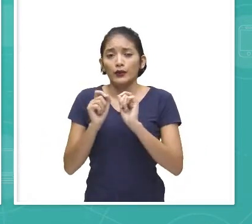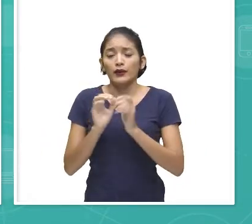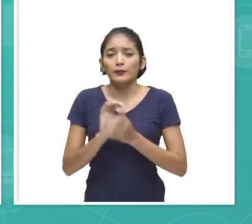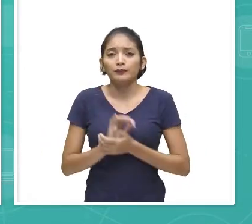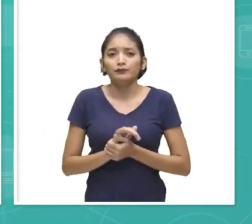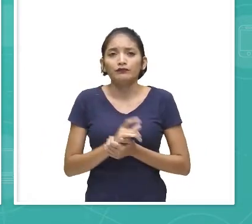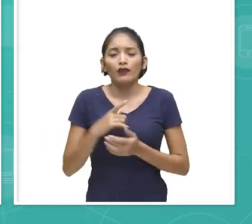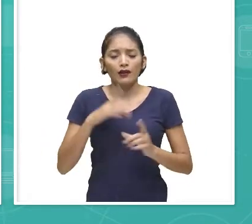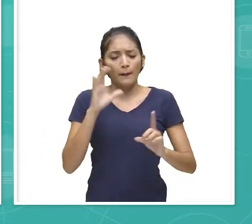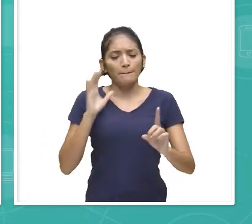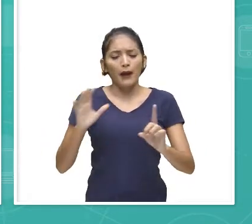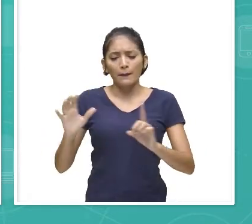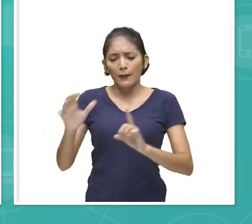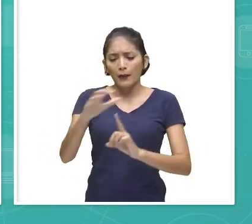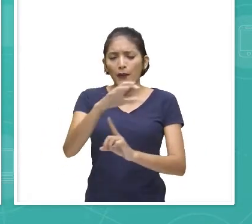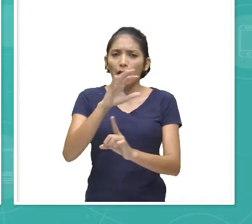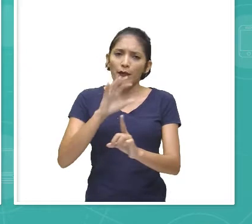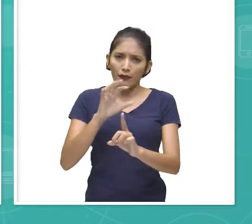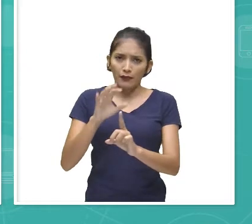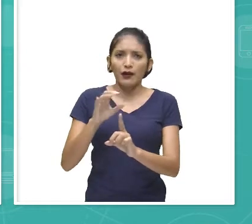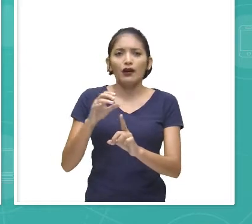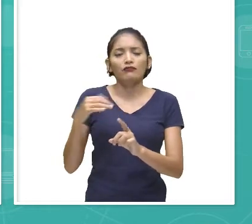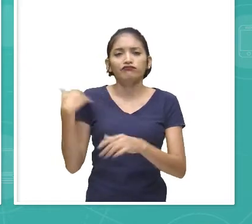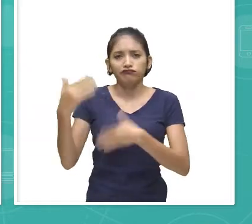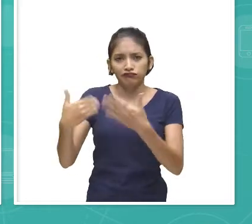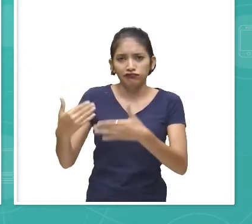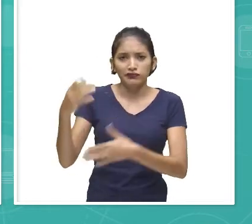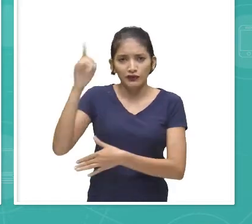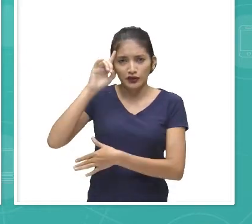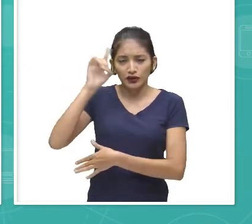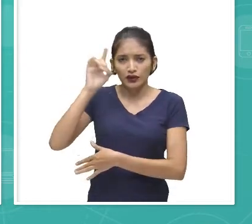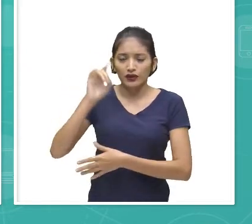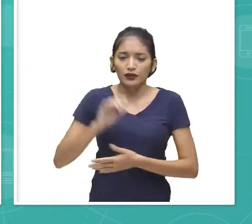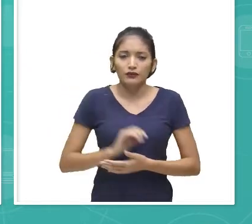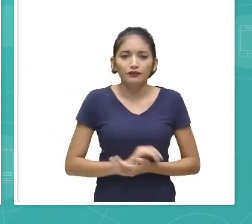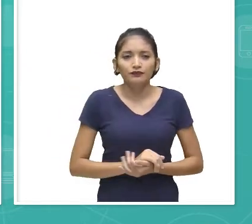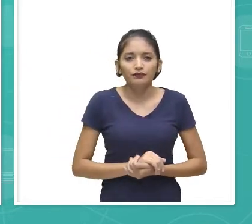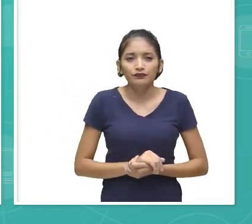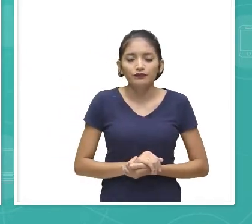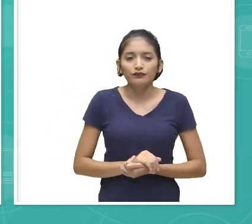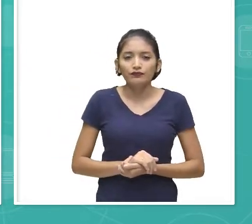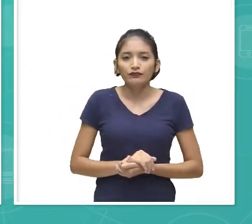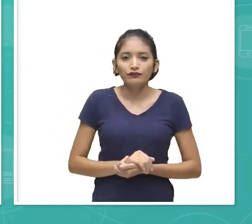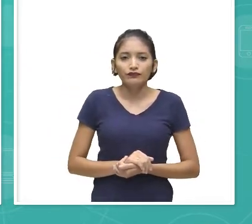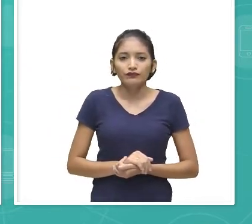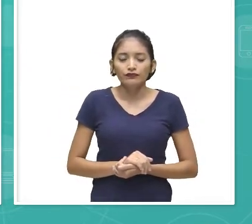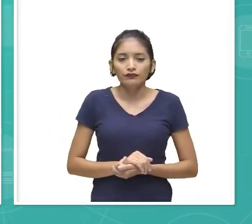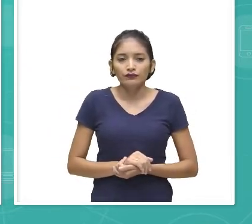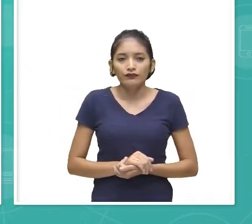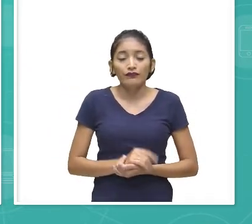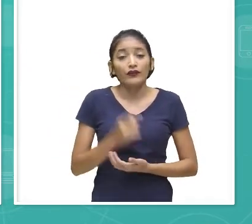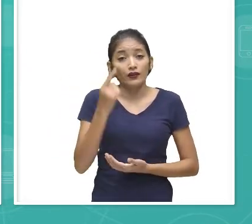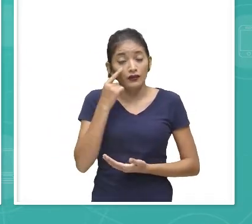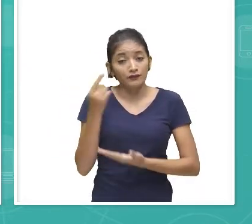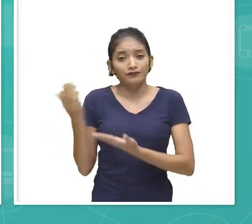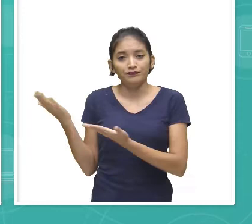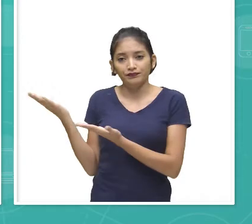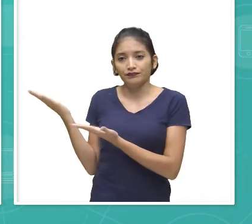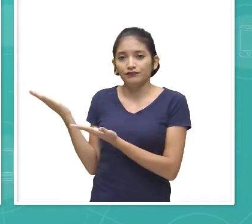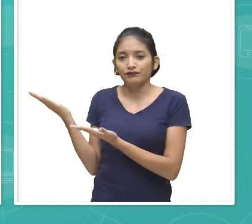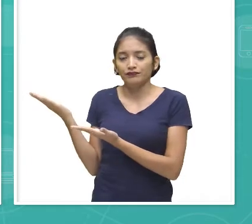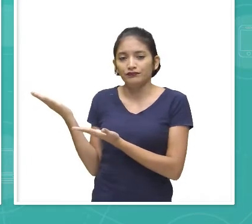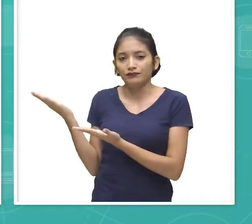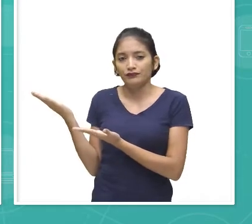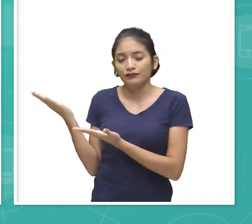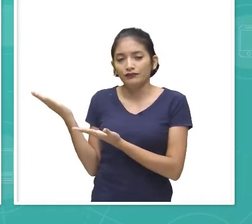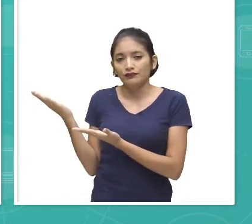têm influência no nosso cotidiano. Vamos lá? Então a gente vai ver aí, né, depois de